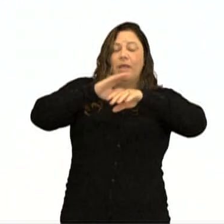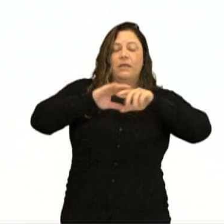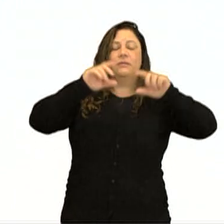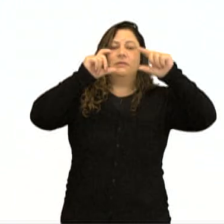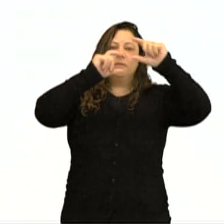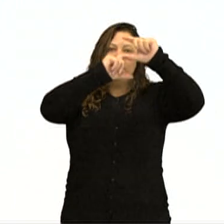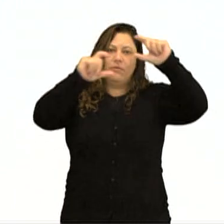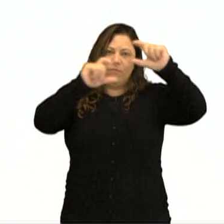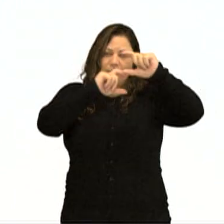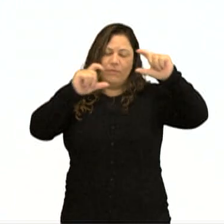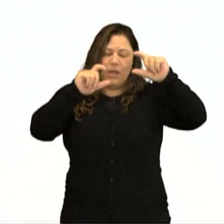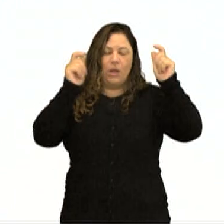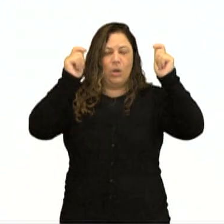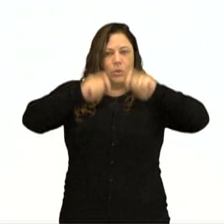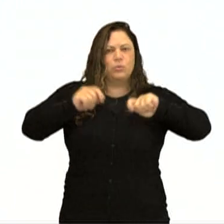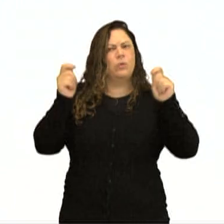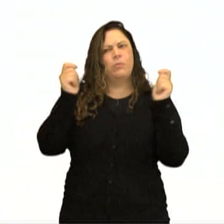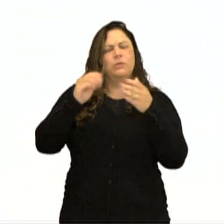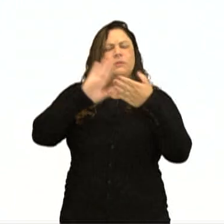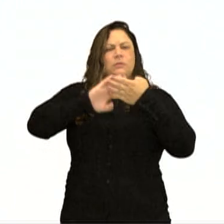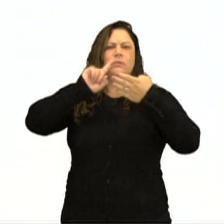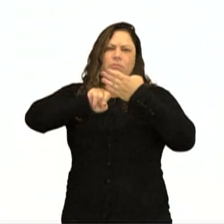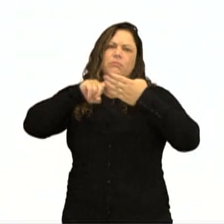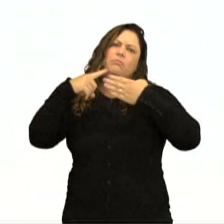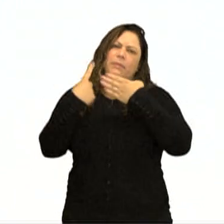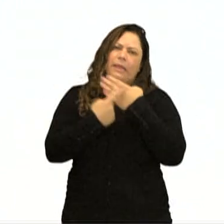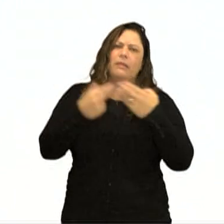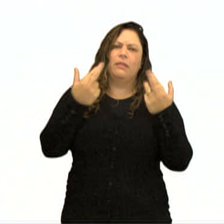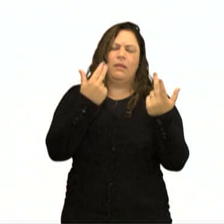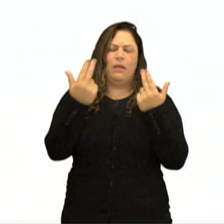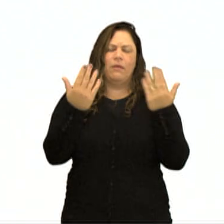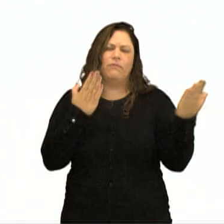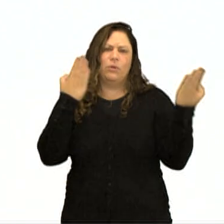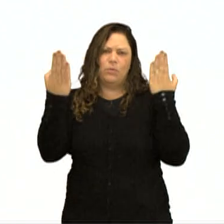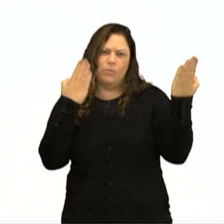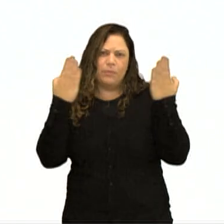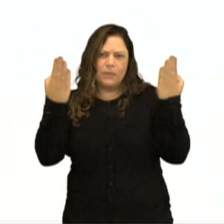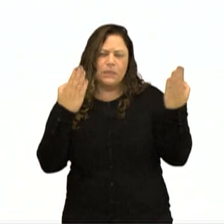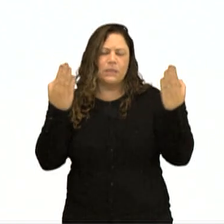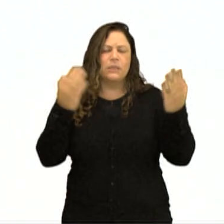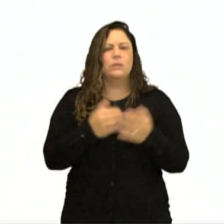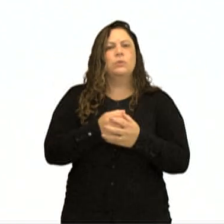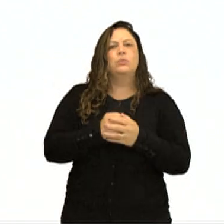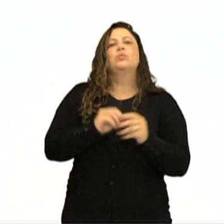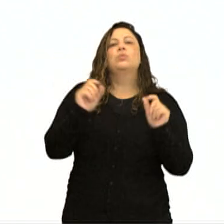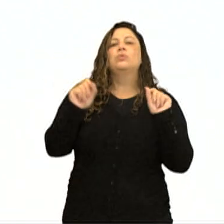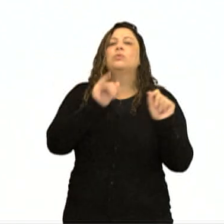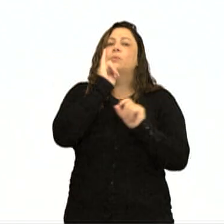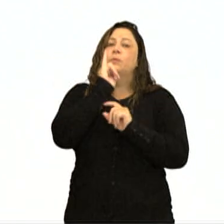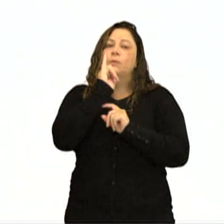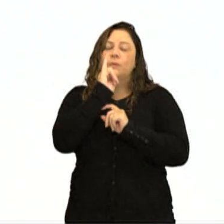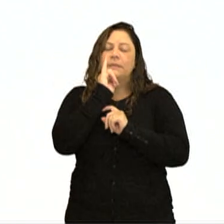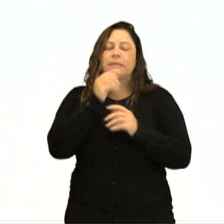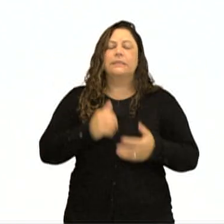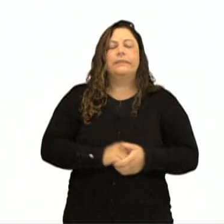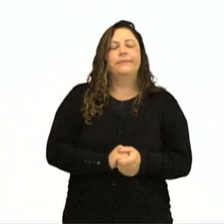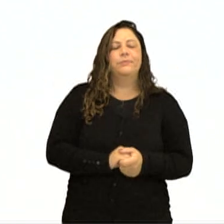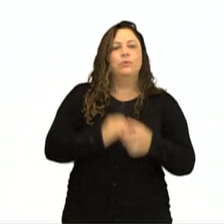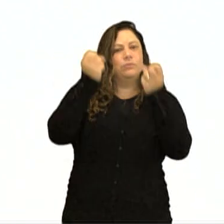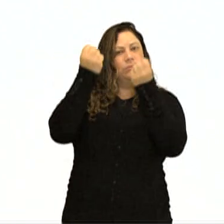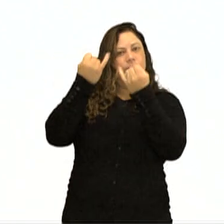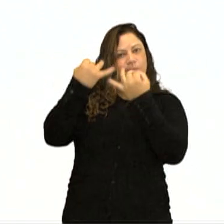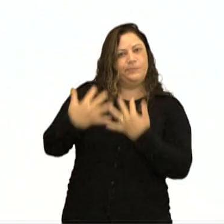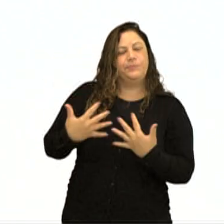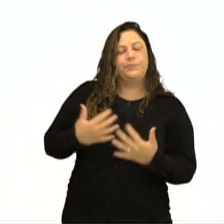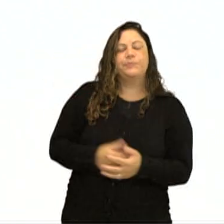de linguagem, podem ser metáforas, comparações e ou metonímias. Por exemplo, temos aqui um exemplo, você